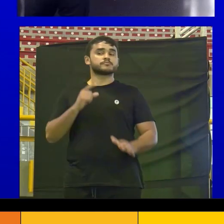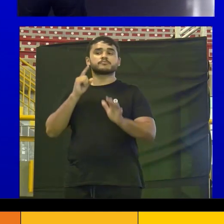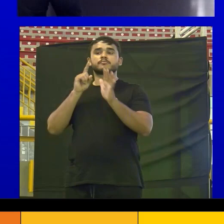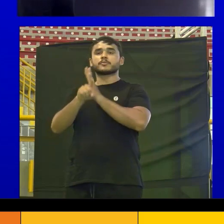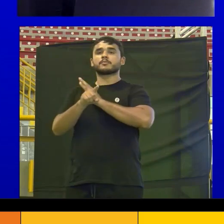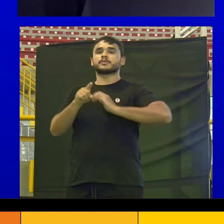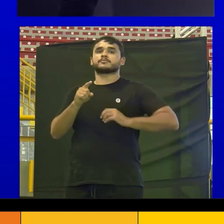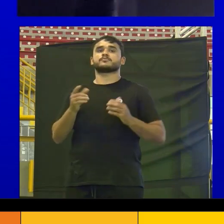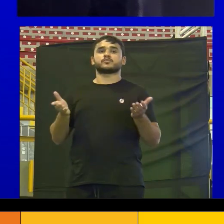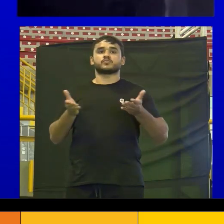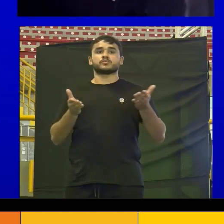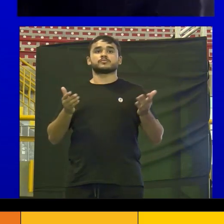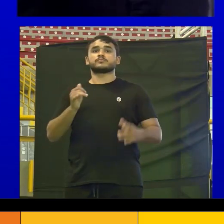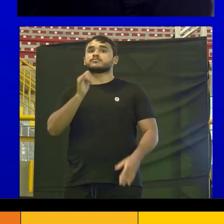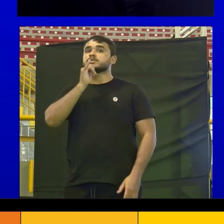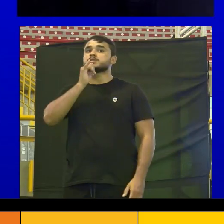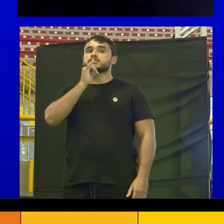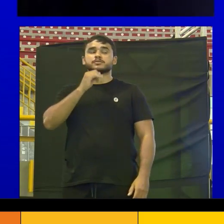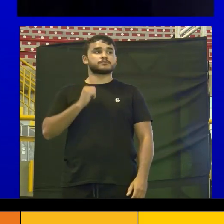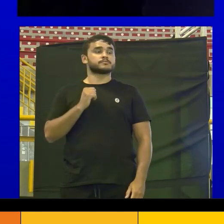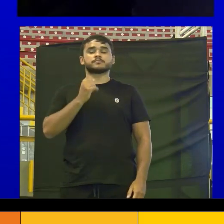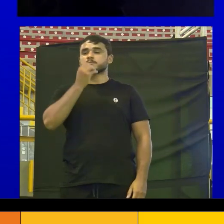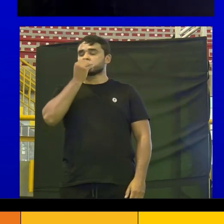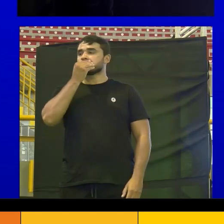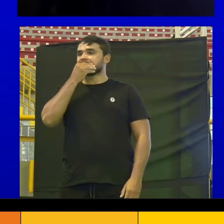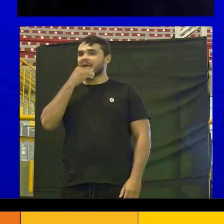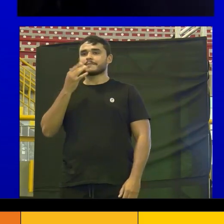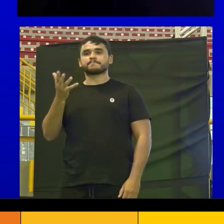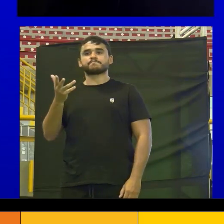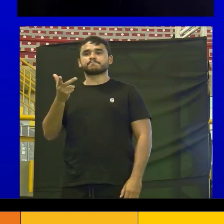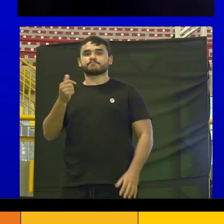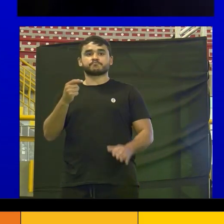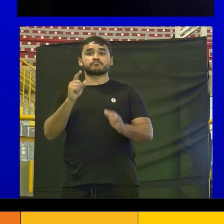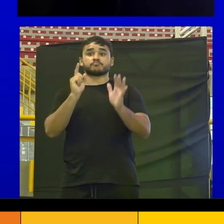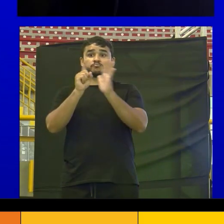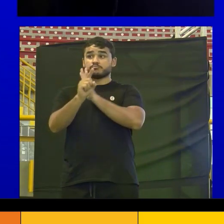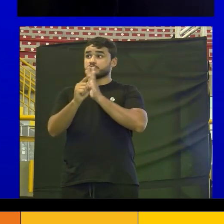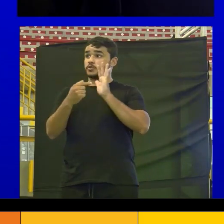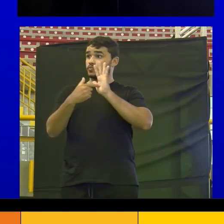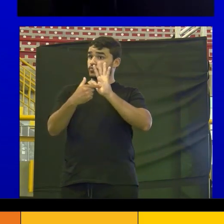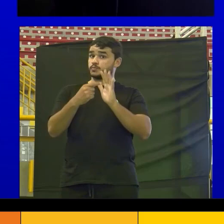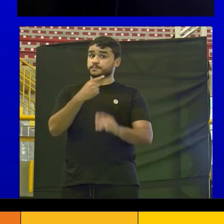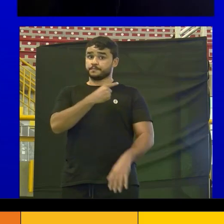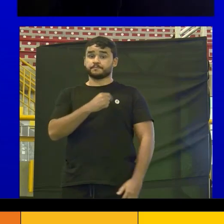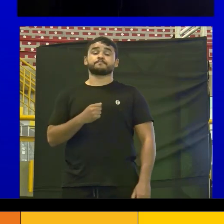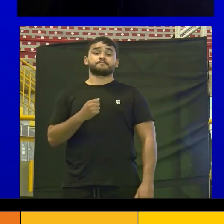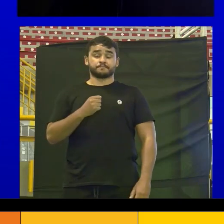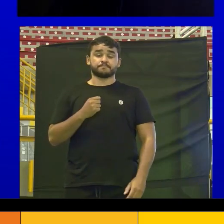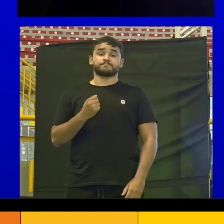bom? Olha só que bacana essa questão, tá?